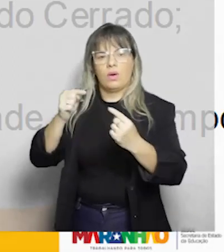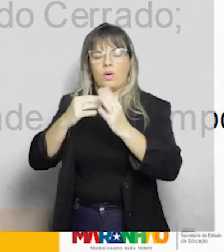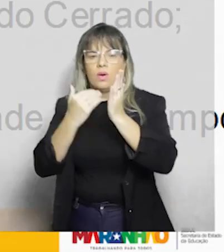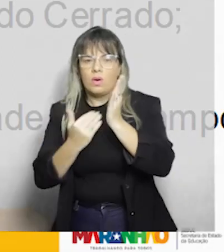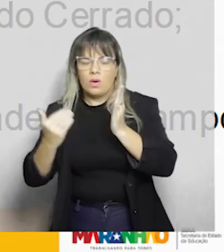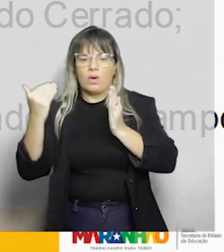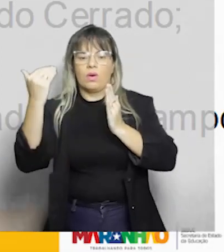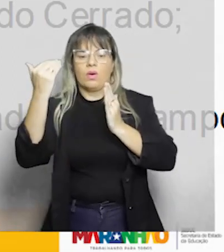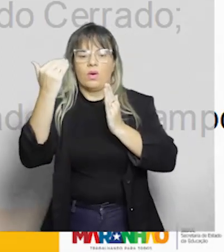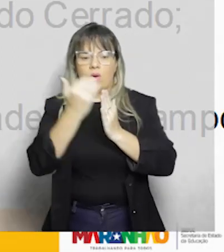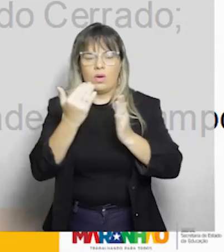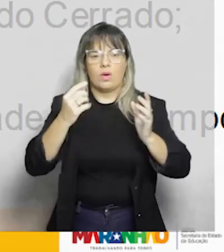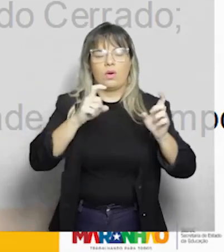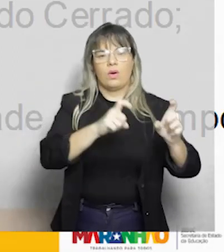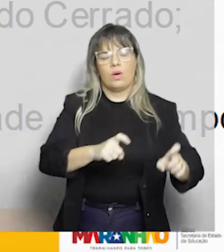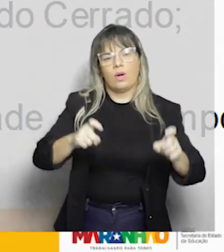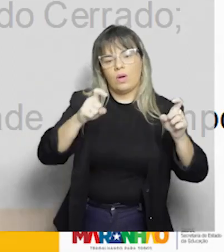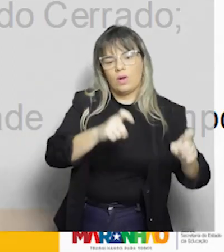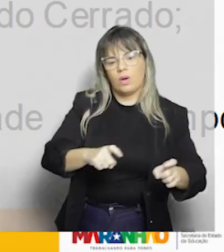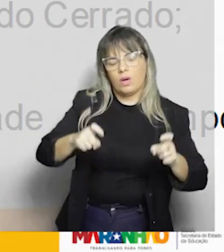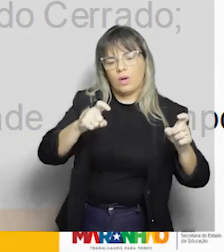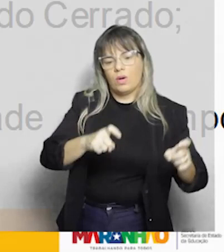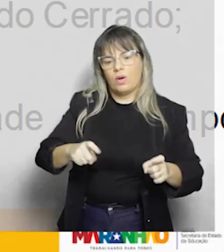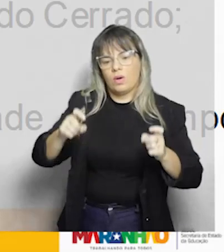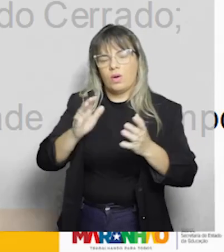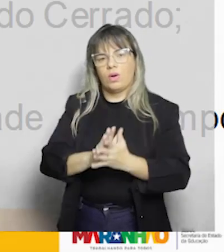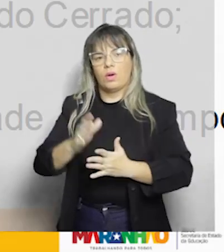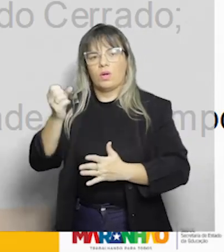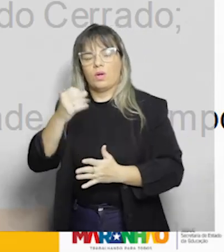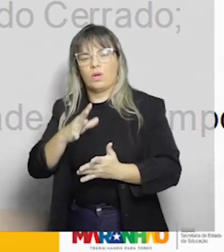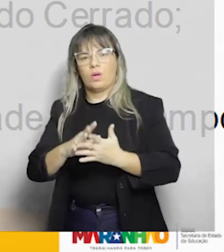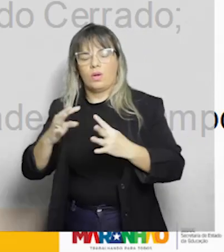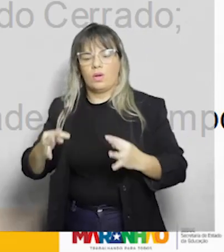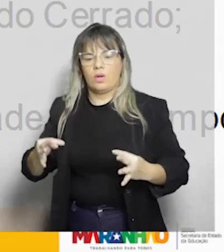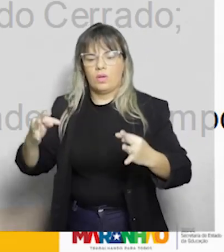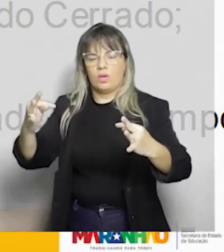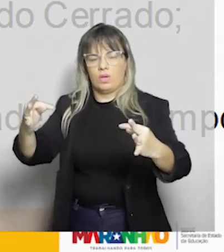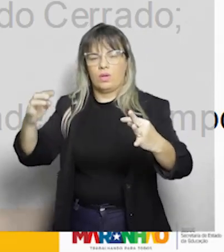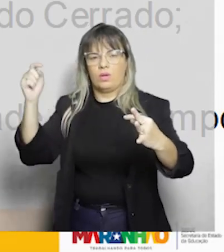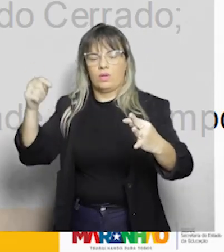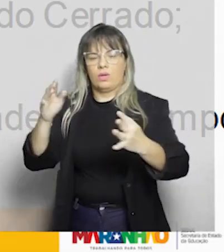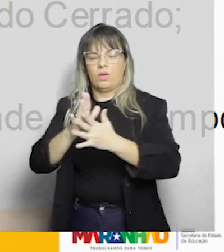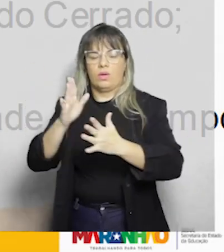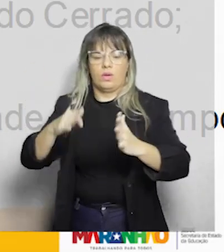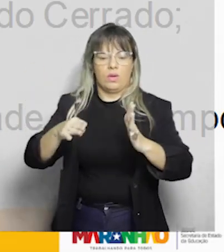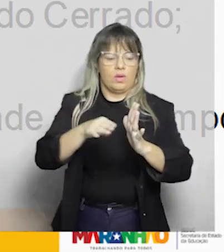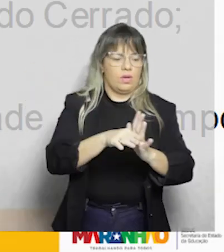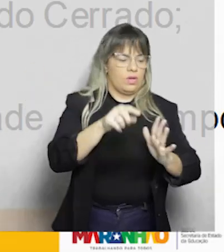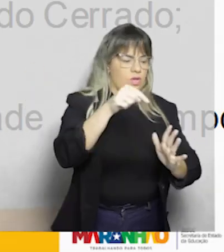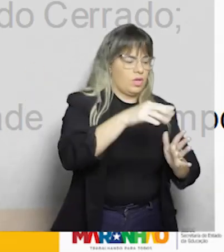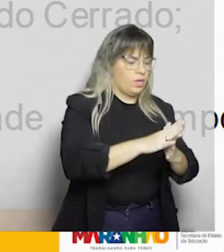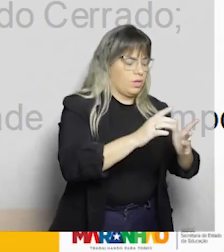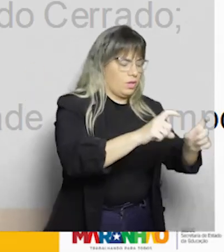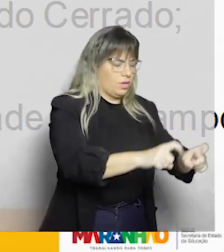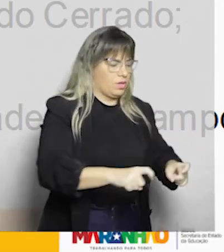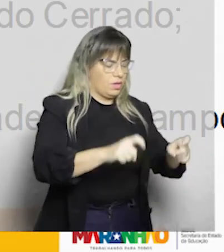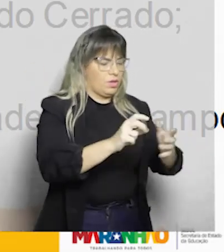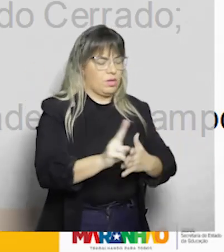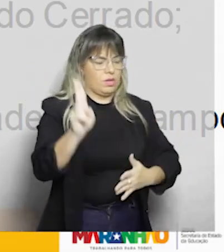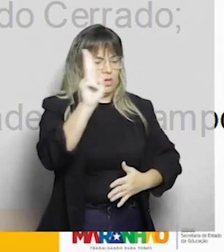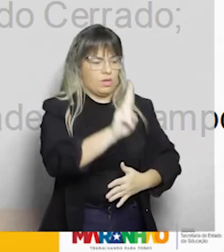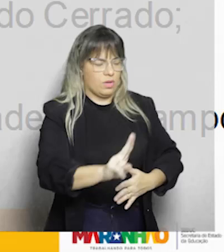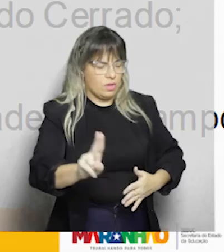a produtividade agrícola a partir da inovação tecnológica, ou seja, a tecnologia chegando no campo, que vai dar